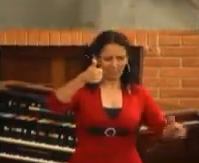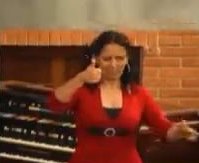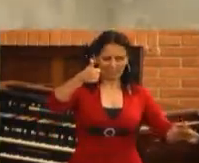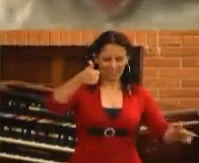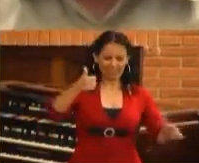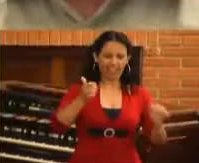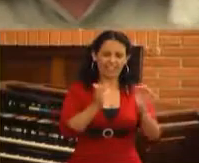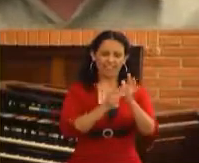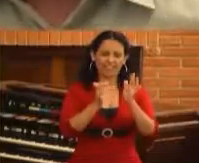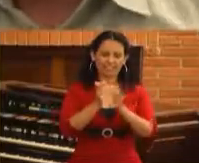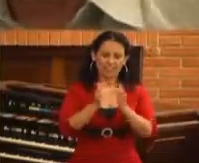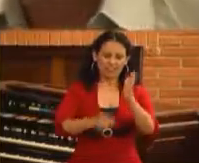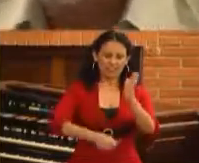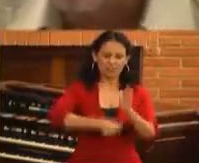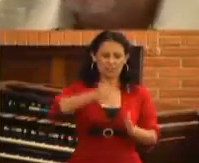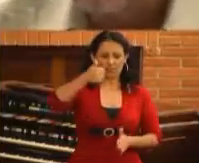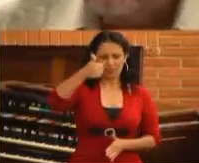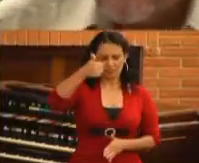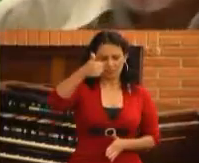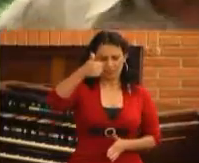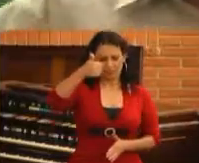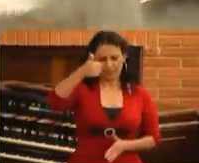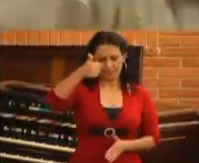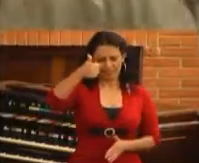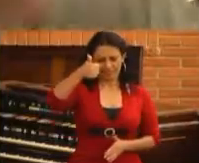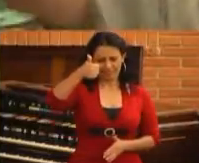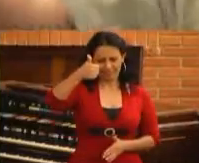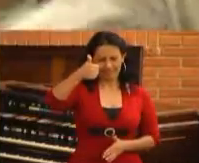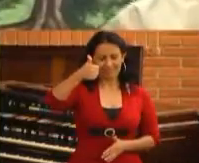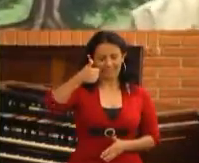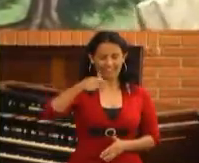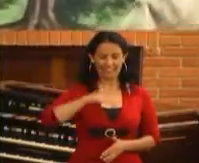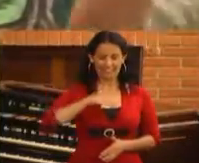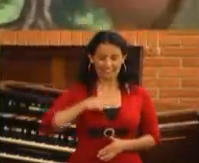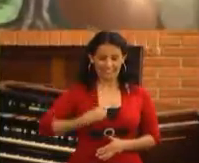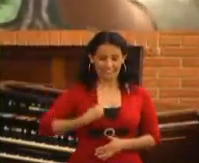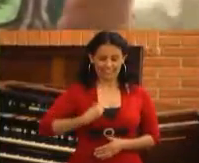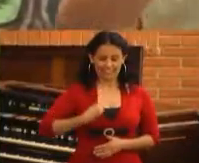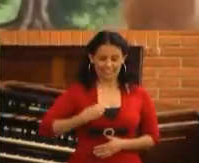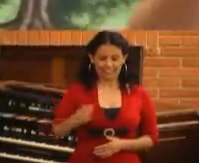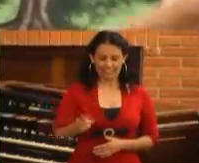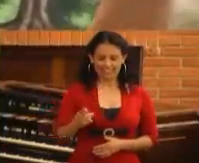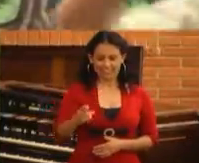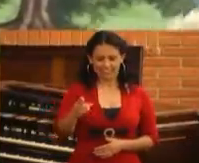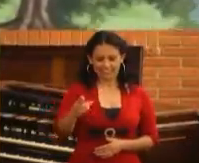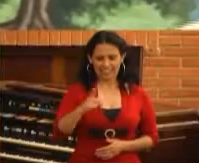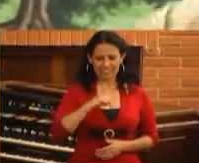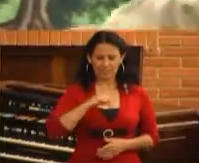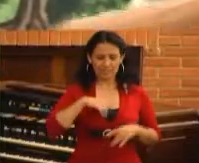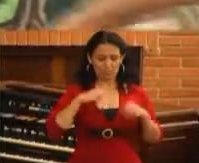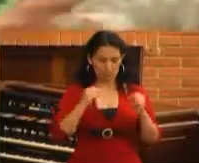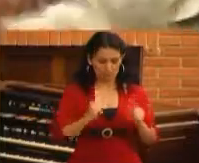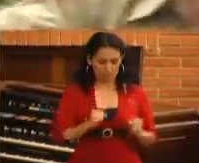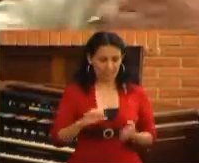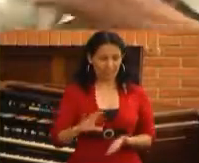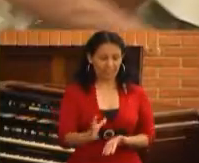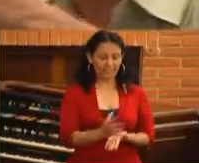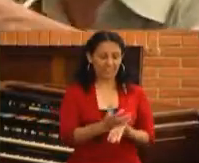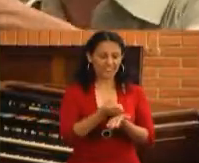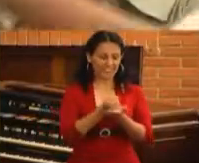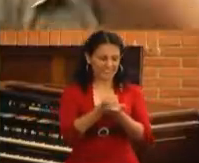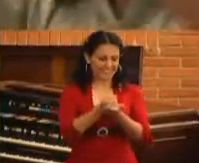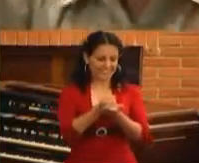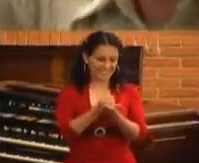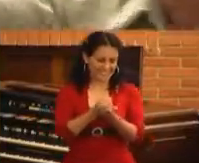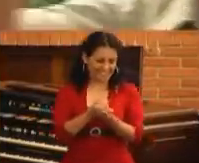é o primogênito dentre os mortos. É aquele que tem a vida, o poder, a vida que salva. A vida que salva não